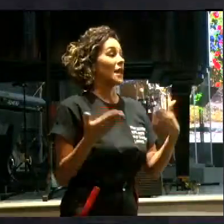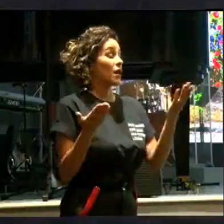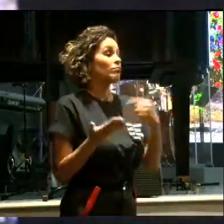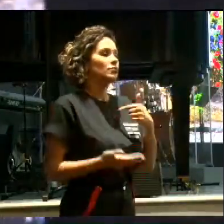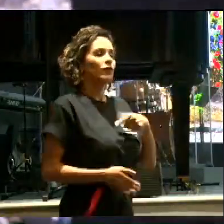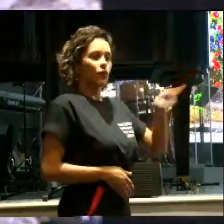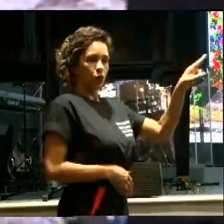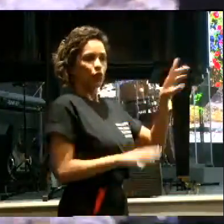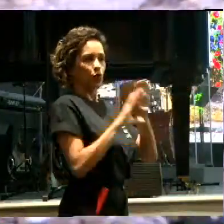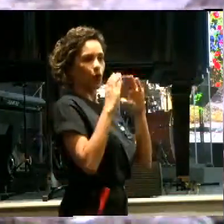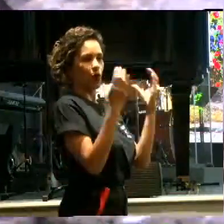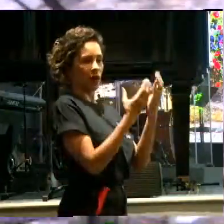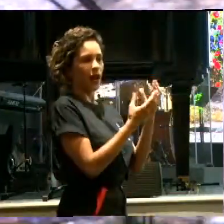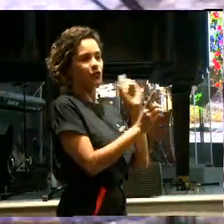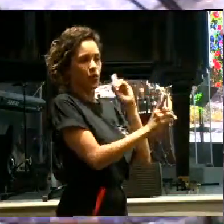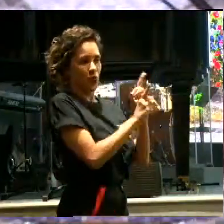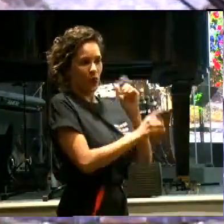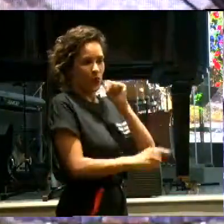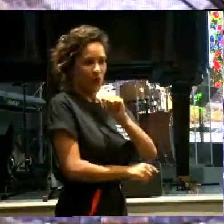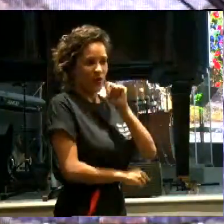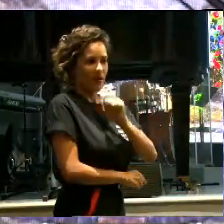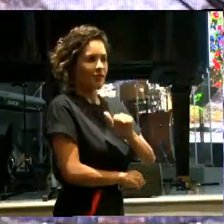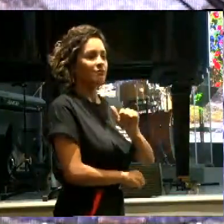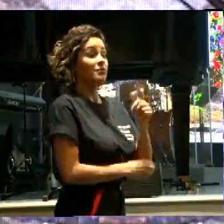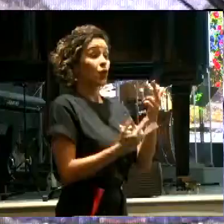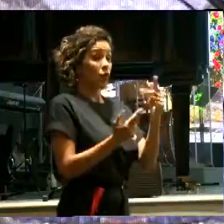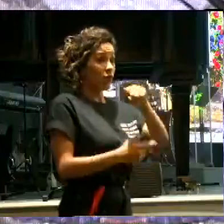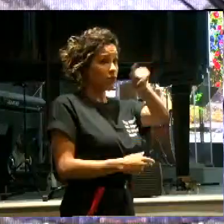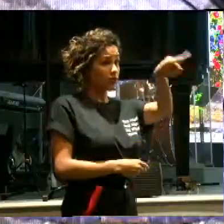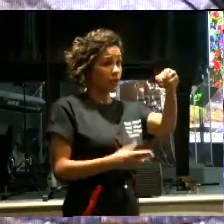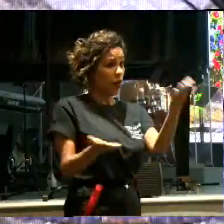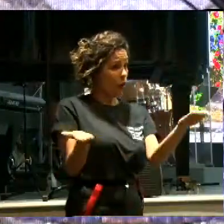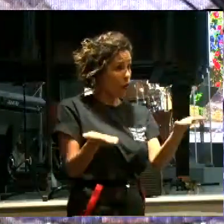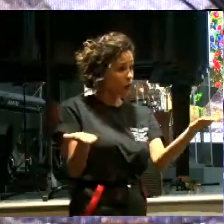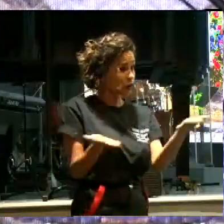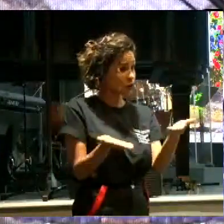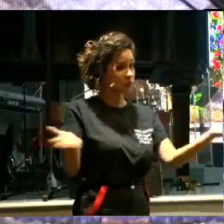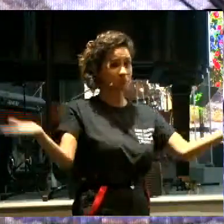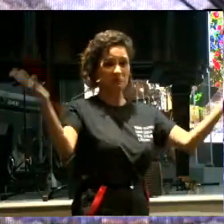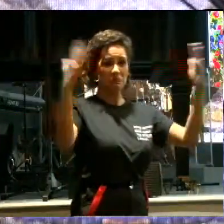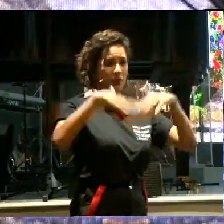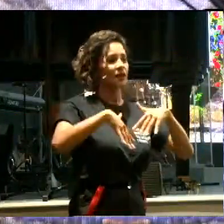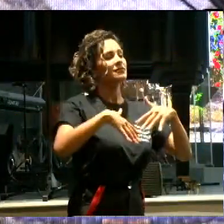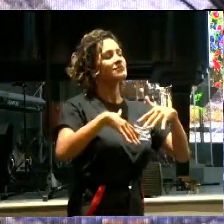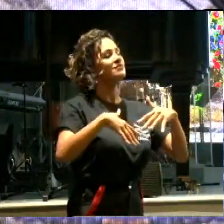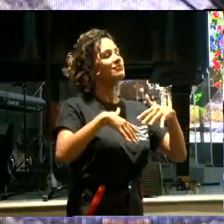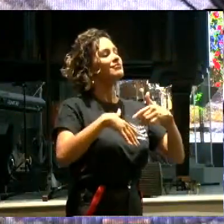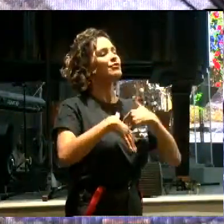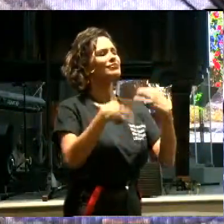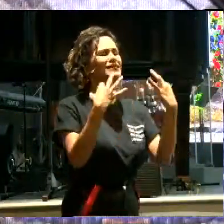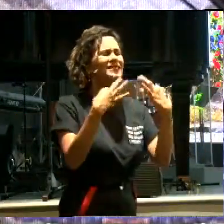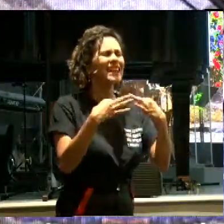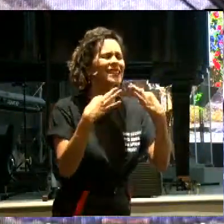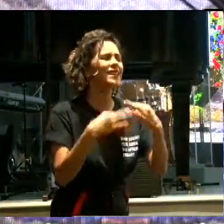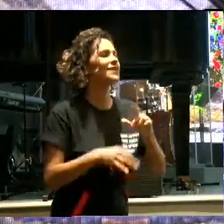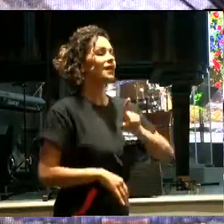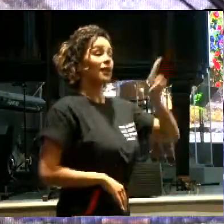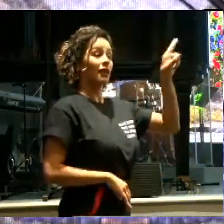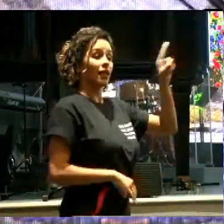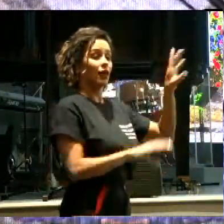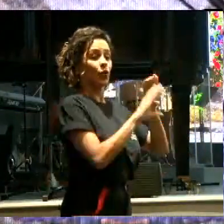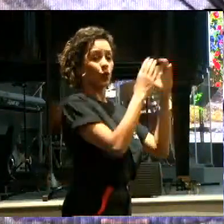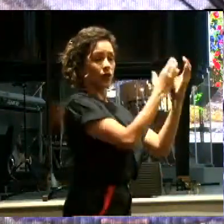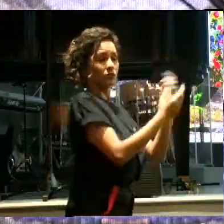lá naquele encontro, como você está vindo nesse encontro hoje, e eu tenho certeza que aquelas pessoas lá,